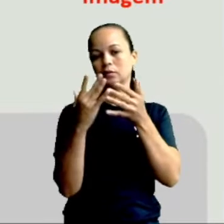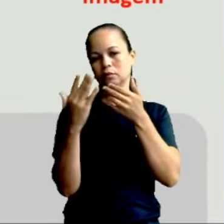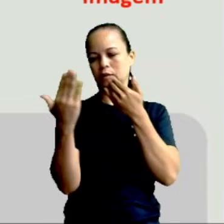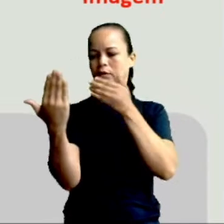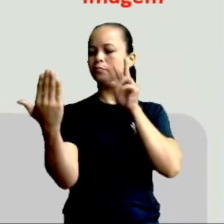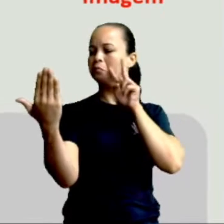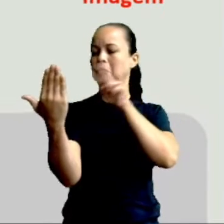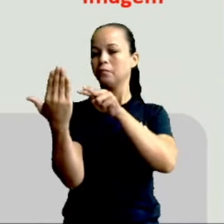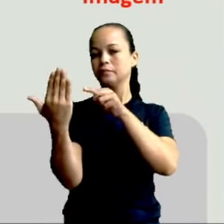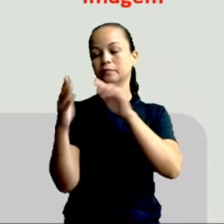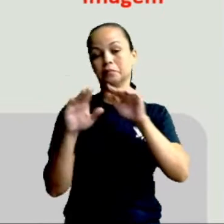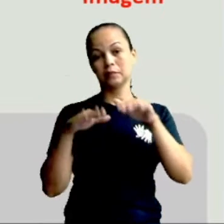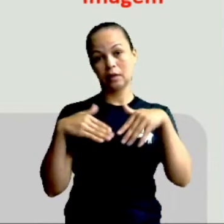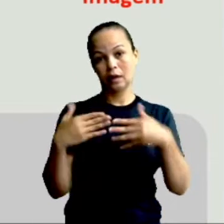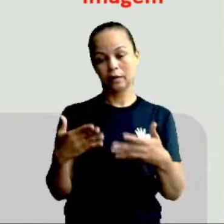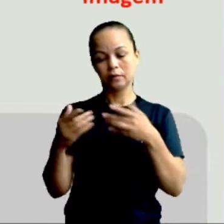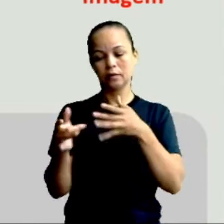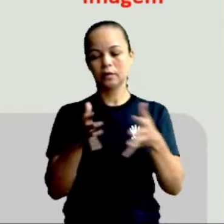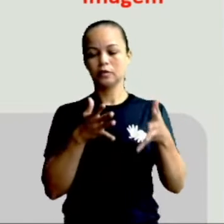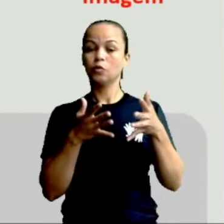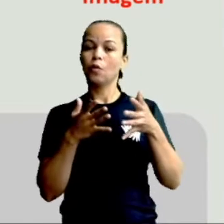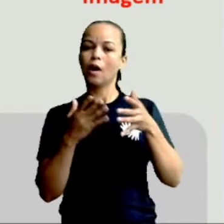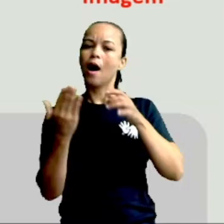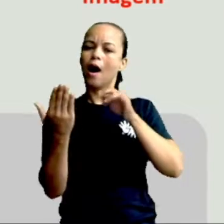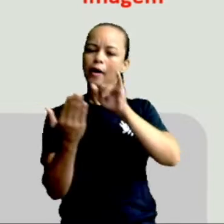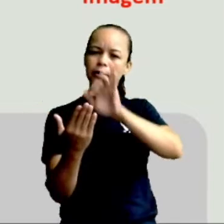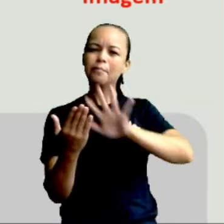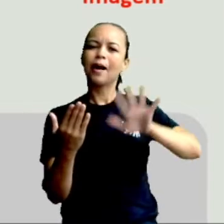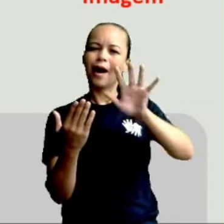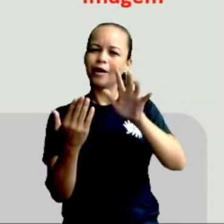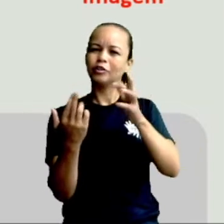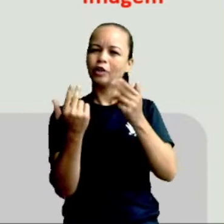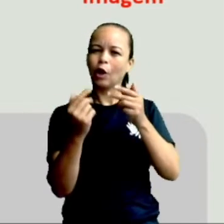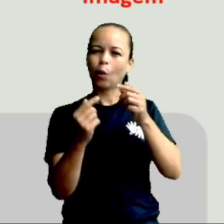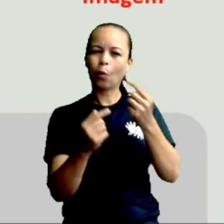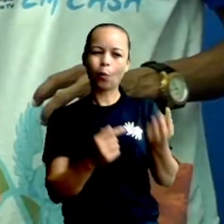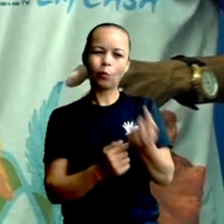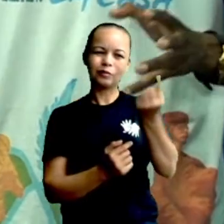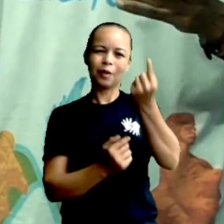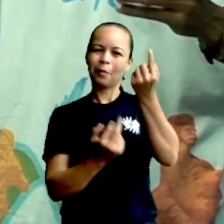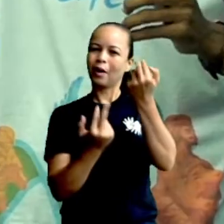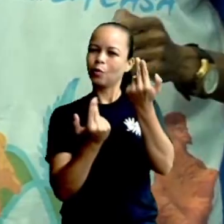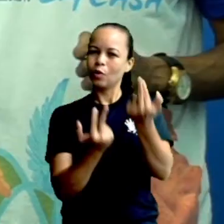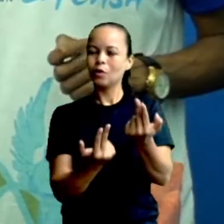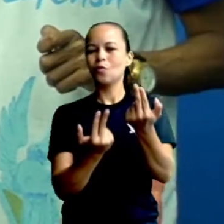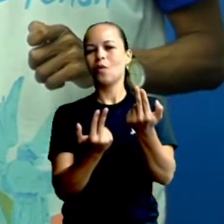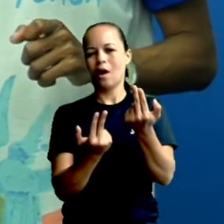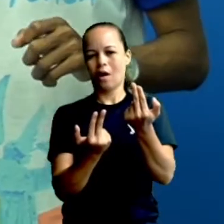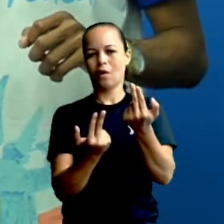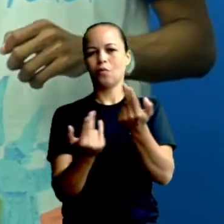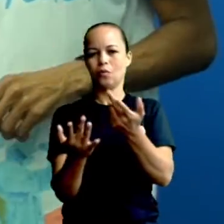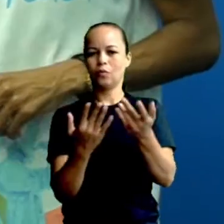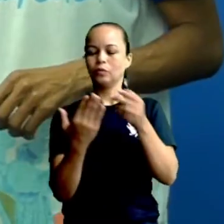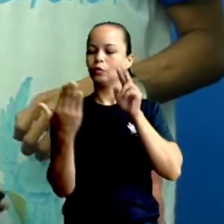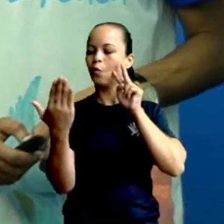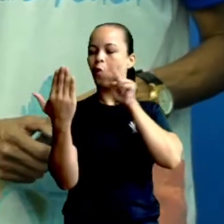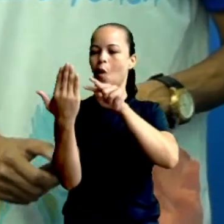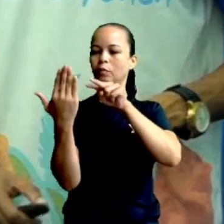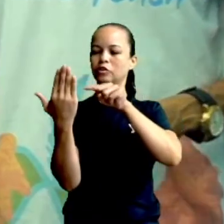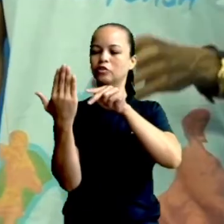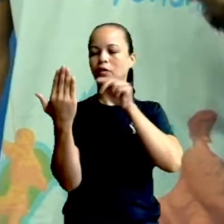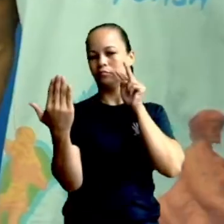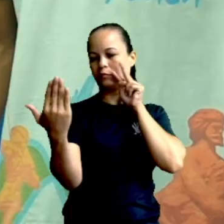imagem. Além disso, a imagem é do mesmo tamanho que o objeto. Então, volta aqui rapidinho. Se você